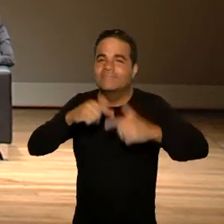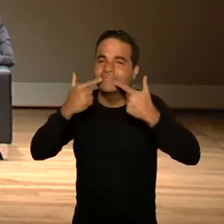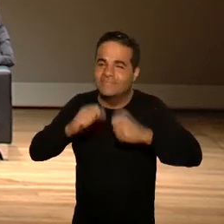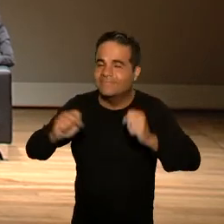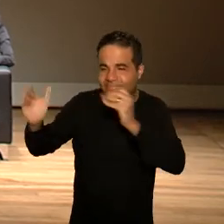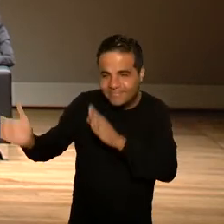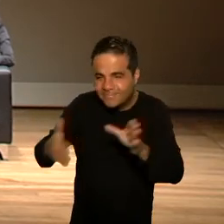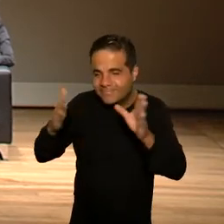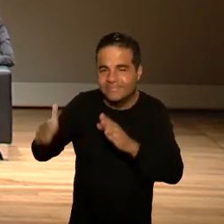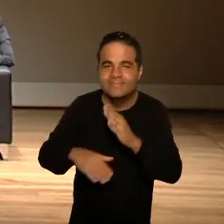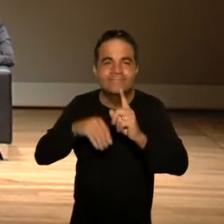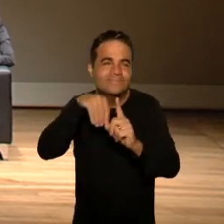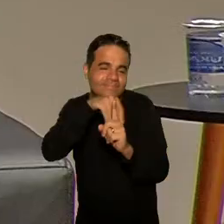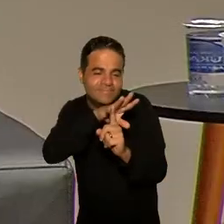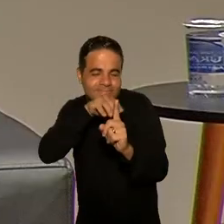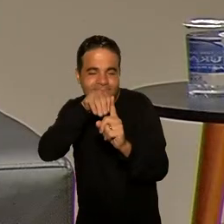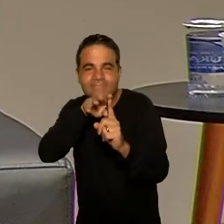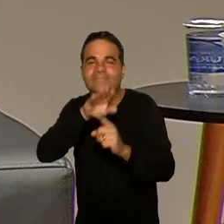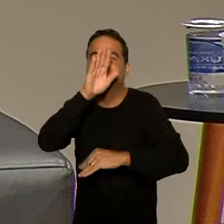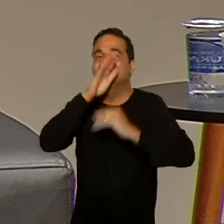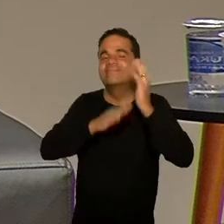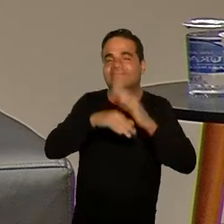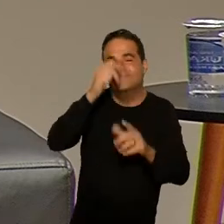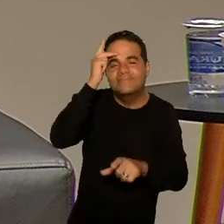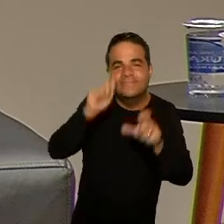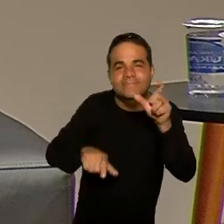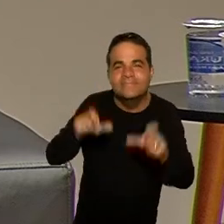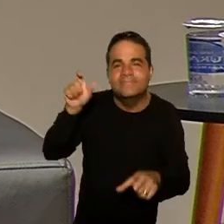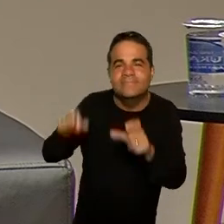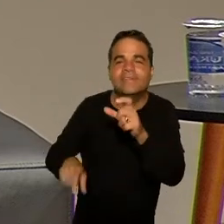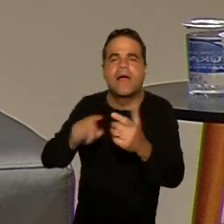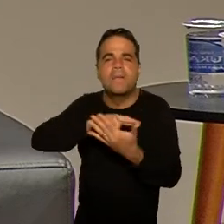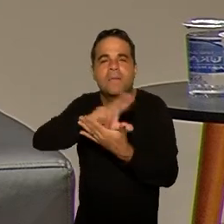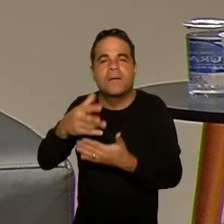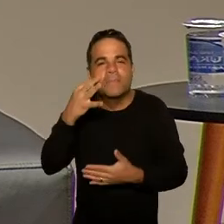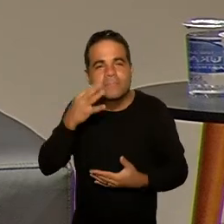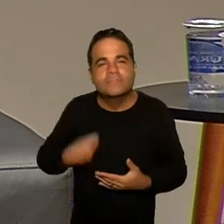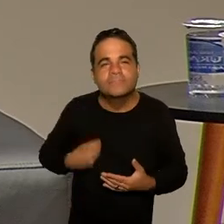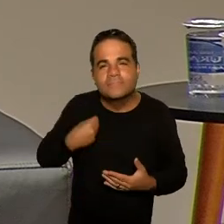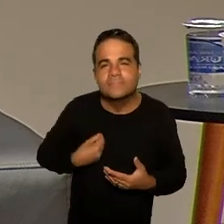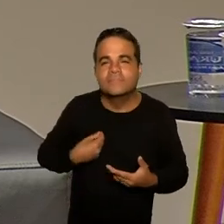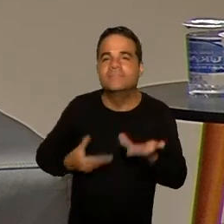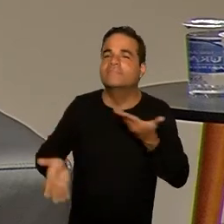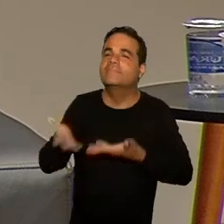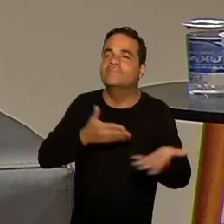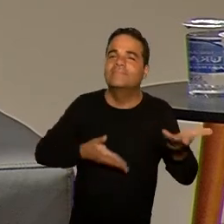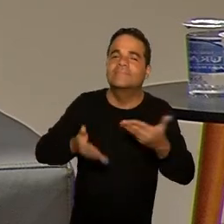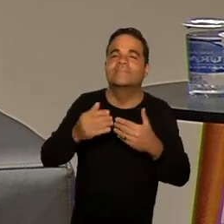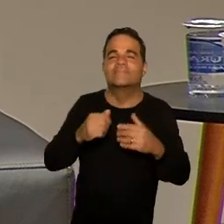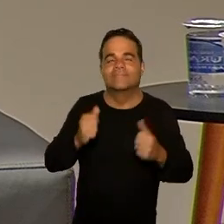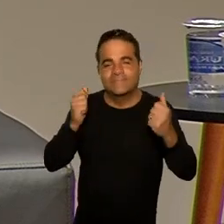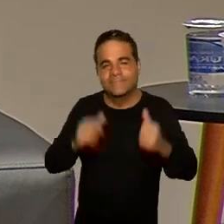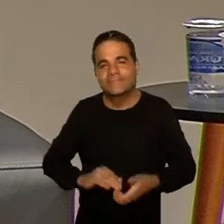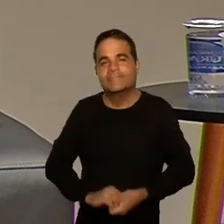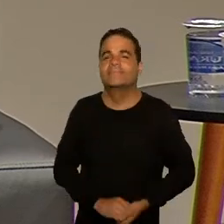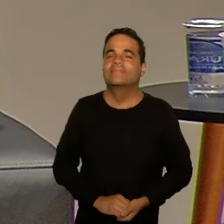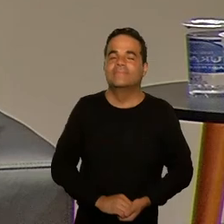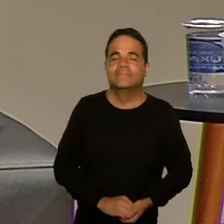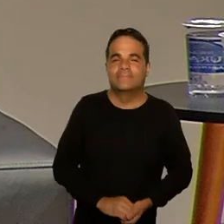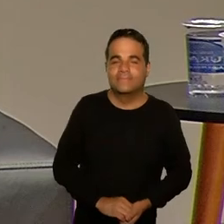produzem mediações entre essas pessoas nas suas convivências né é